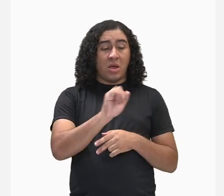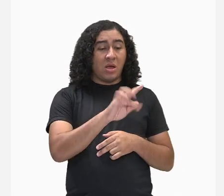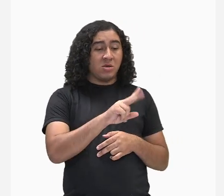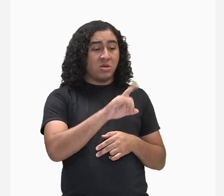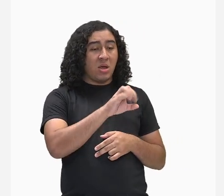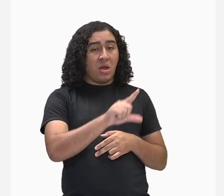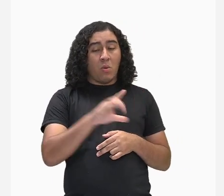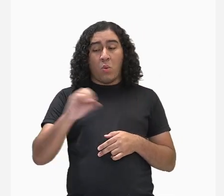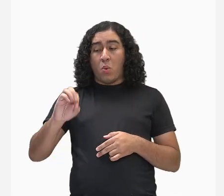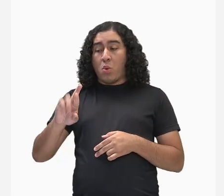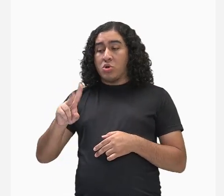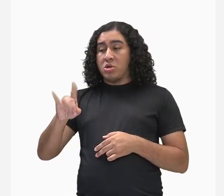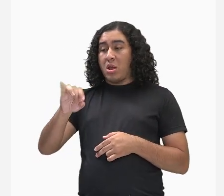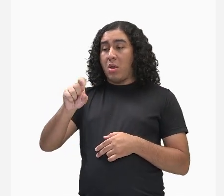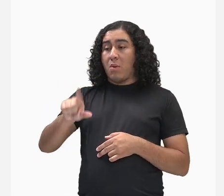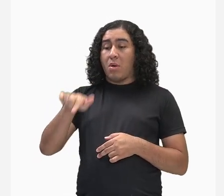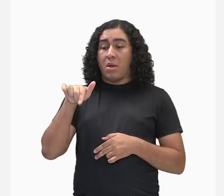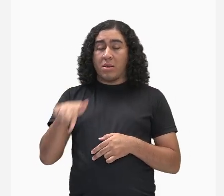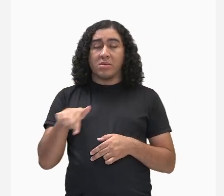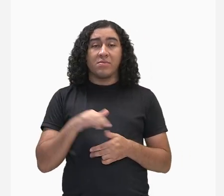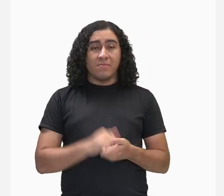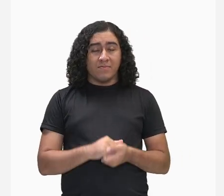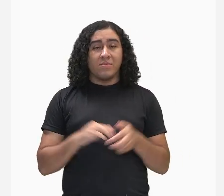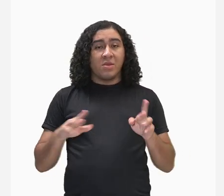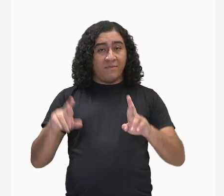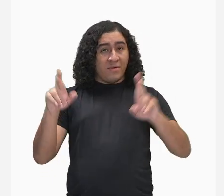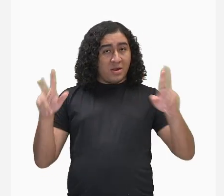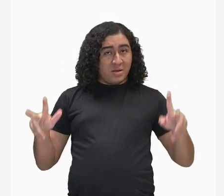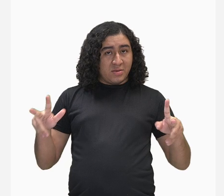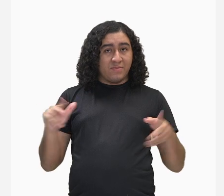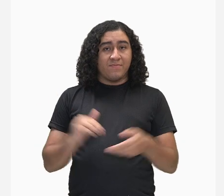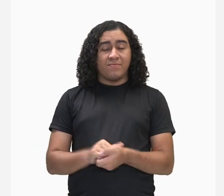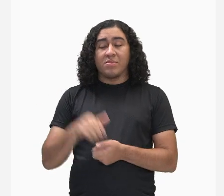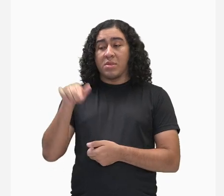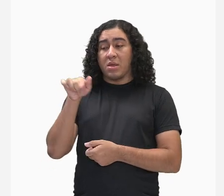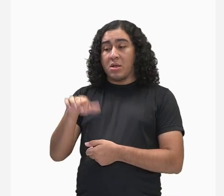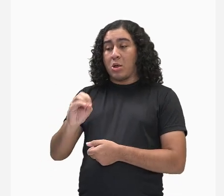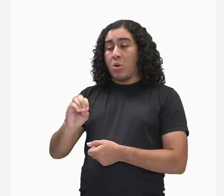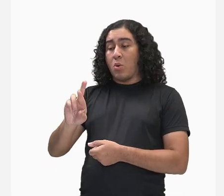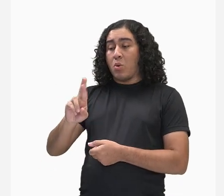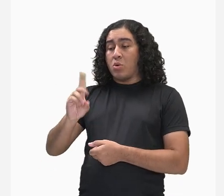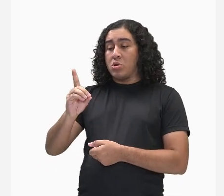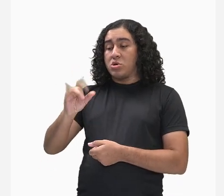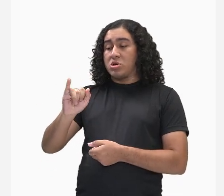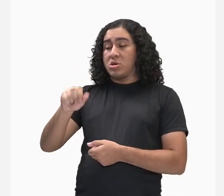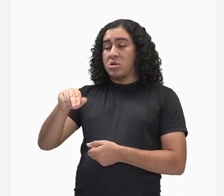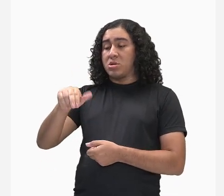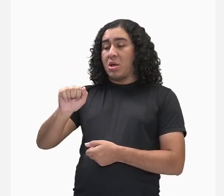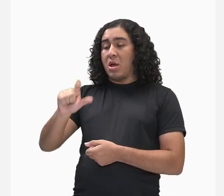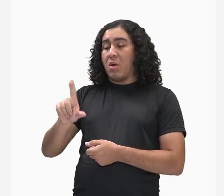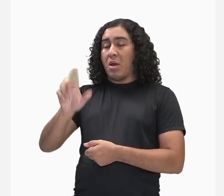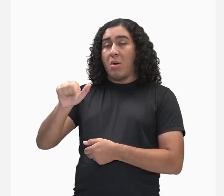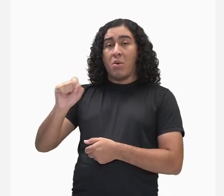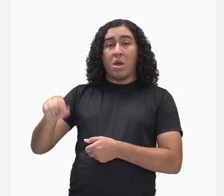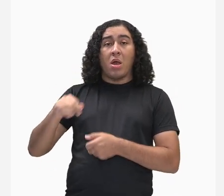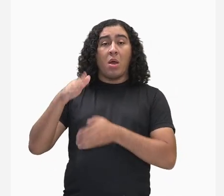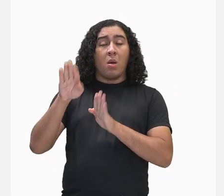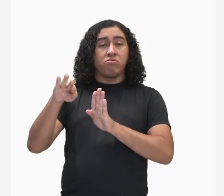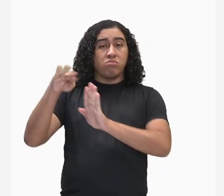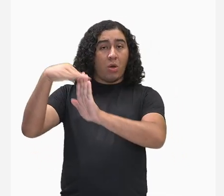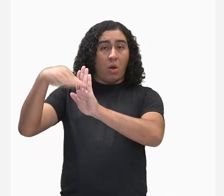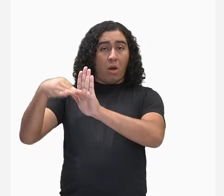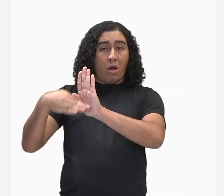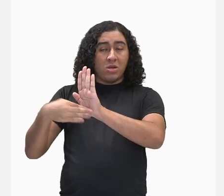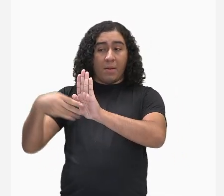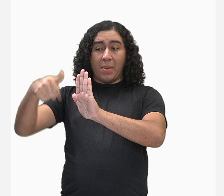números ordinais, ordinal numbers. Ordinal numbers, estou falando, então, de números que indicam